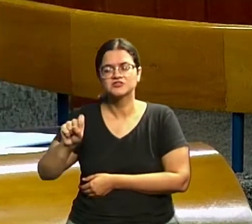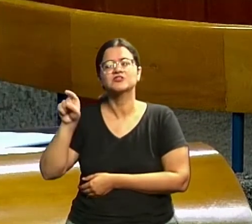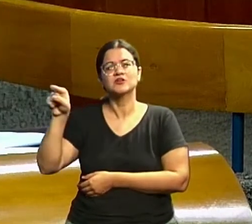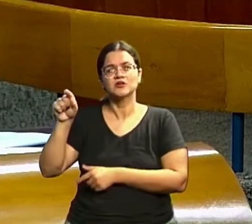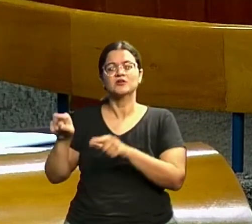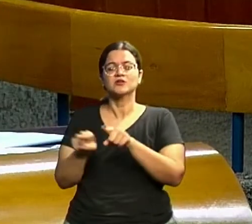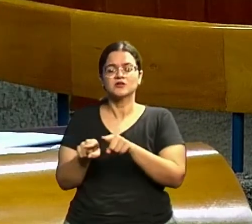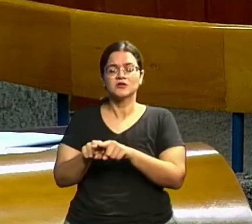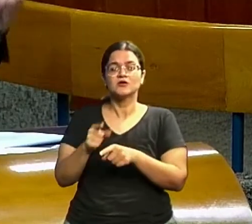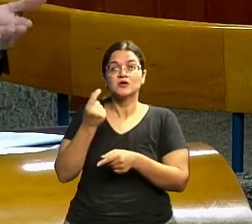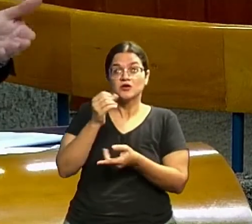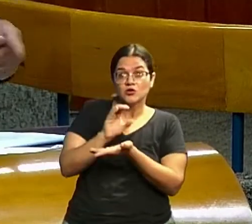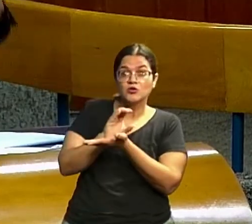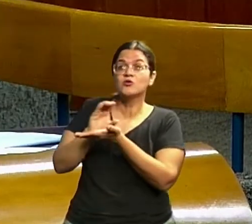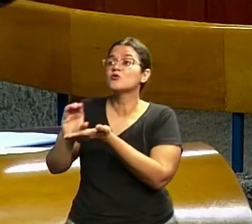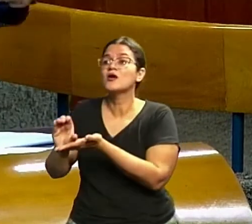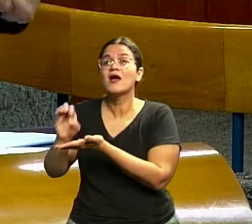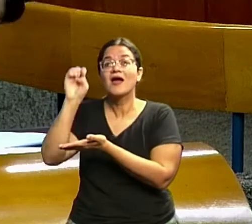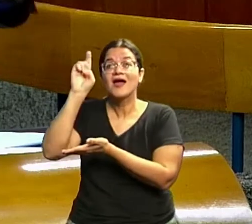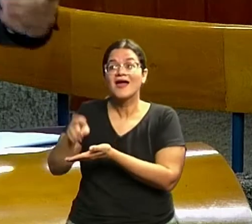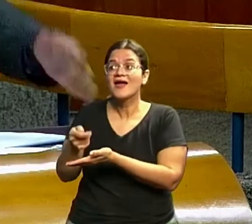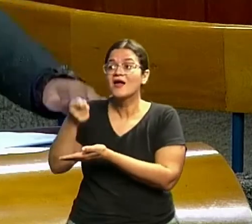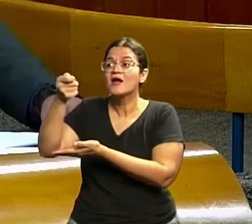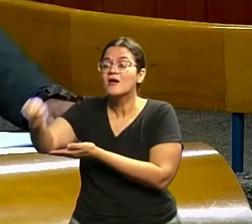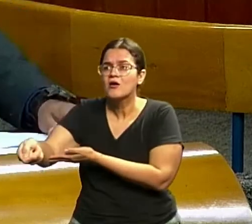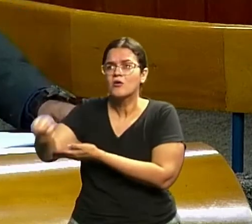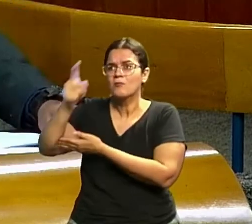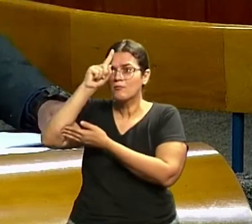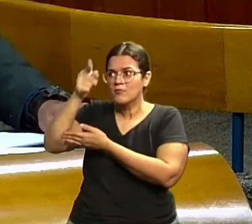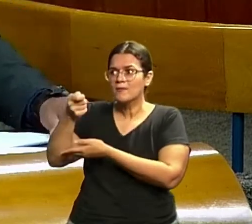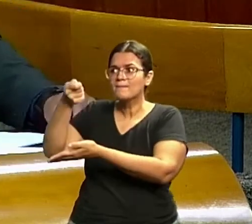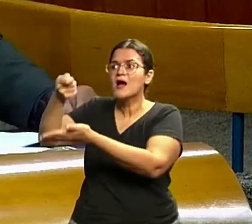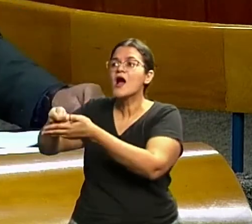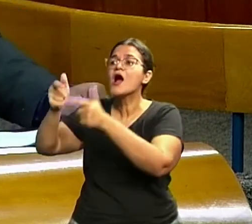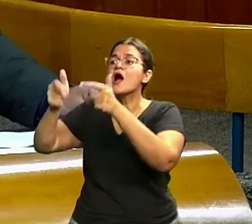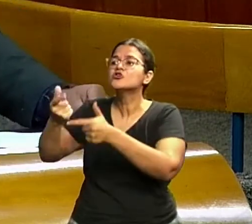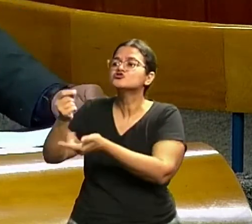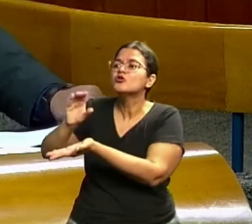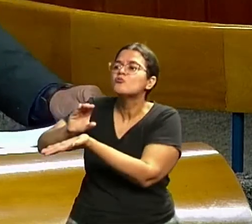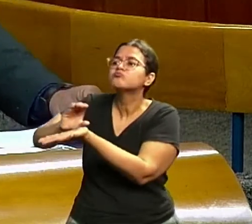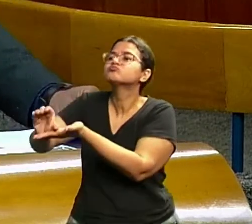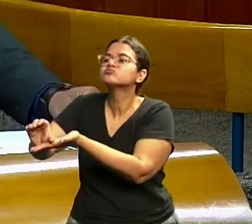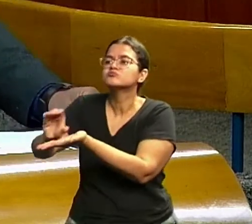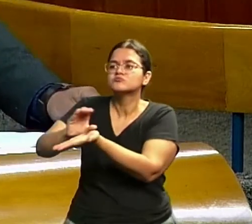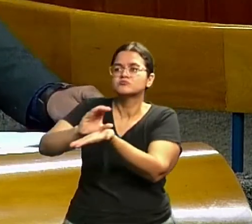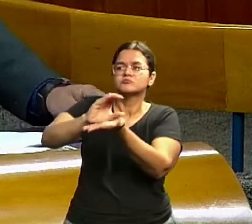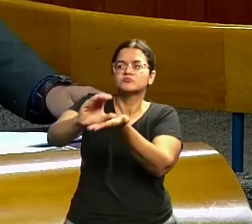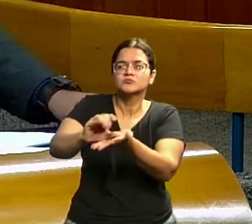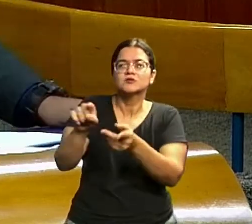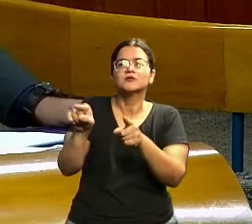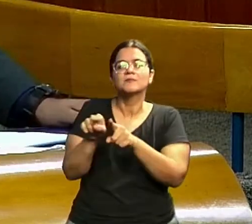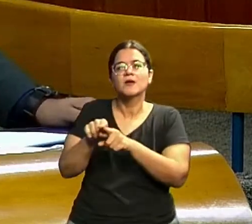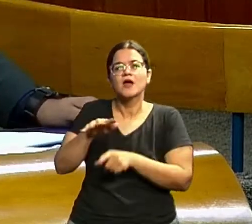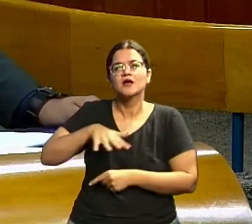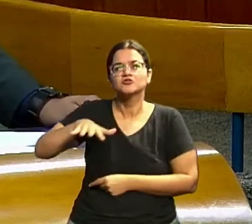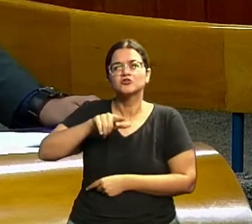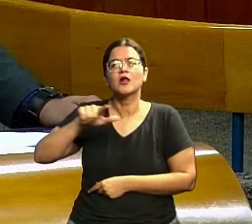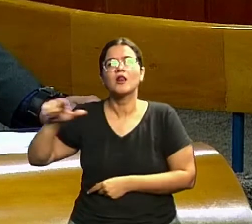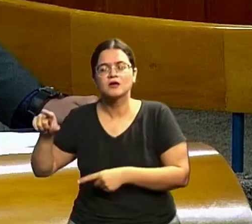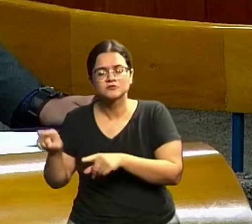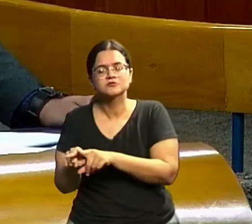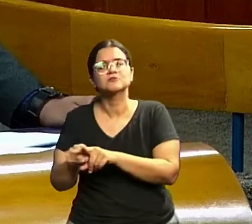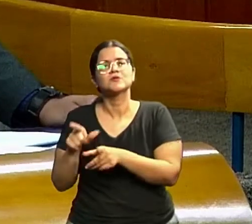disso, impositiva é de apontar e de impor aonde vai aplicar aquele recurso. E lá na região leste nós temos